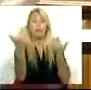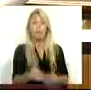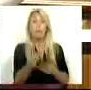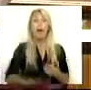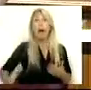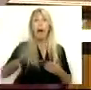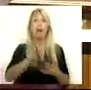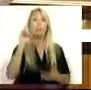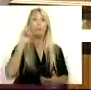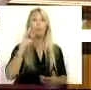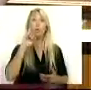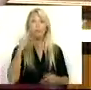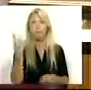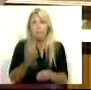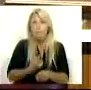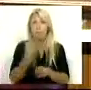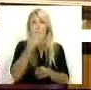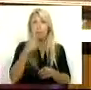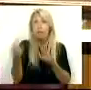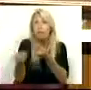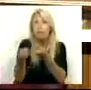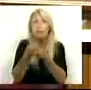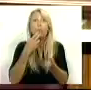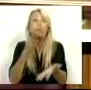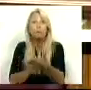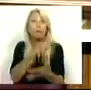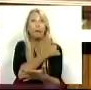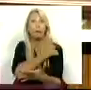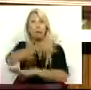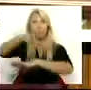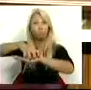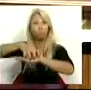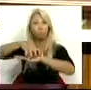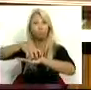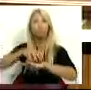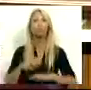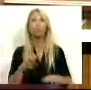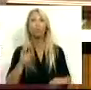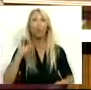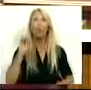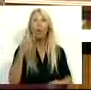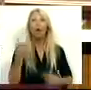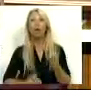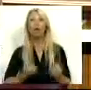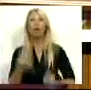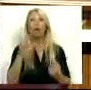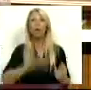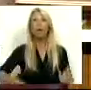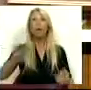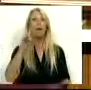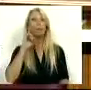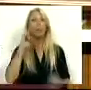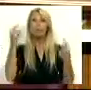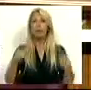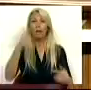área protegida, mesmo que numa proximidade real com a sua residência, ou às vezes nas áreas protegidas